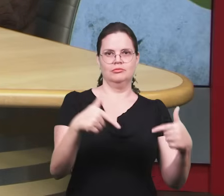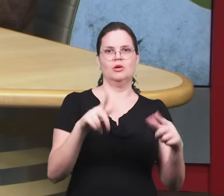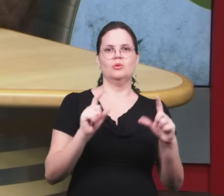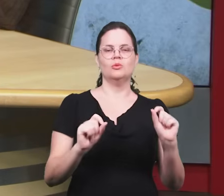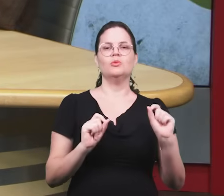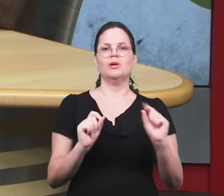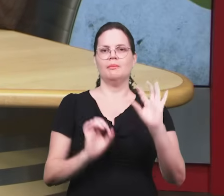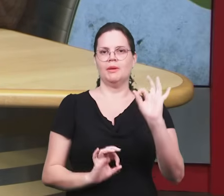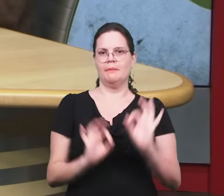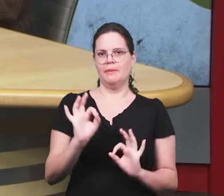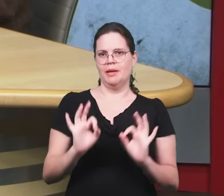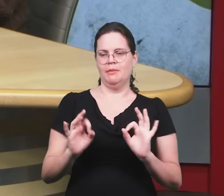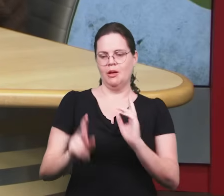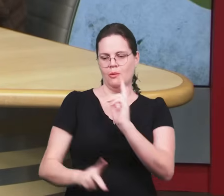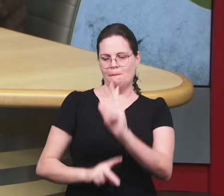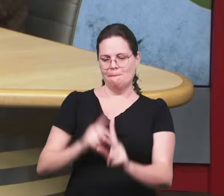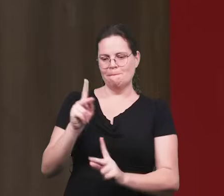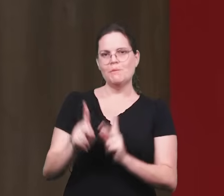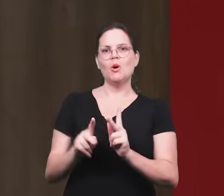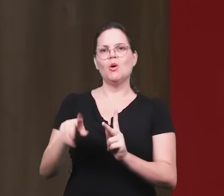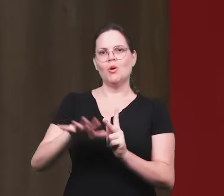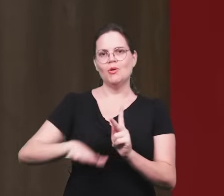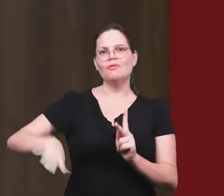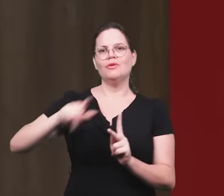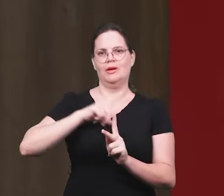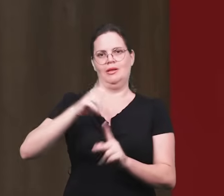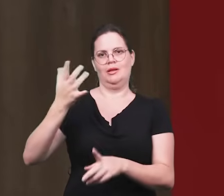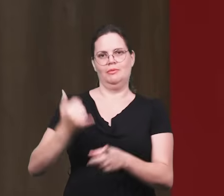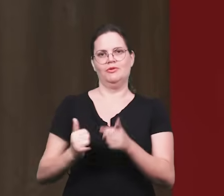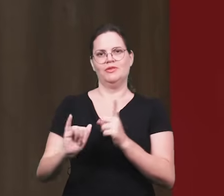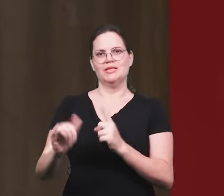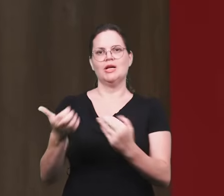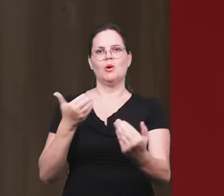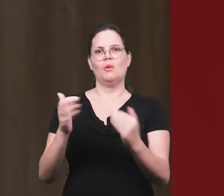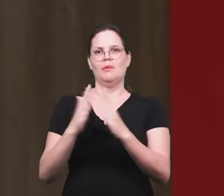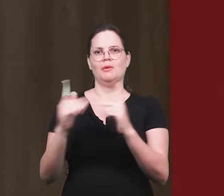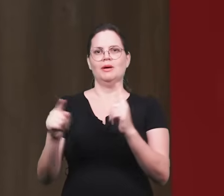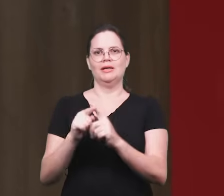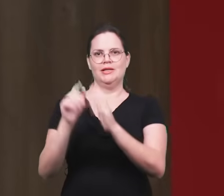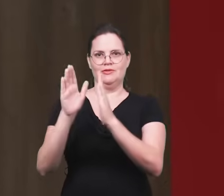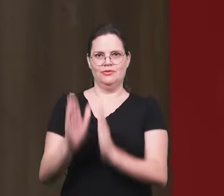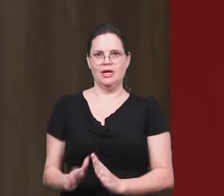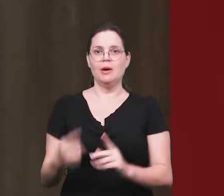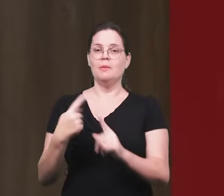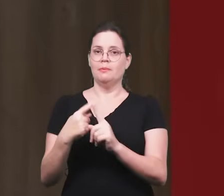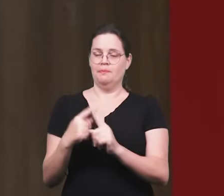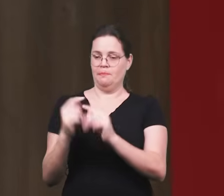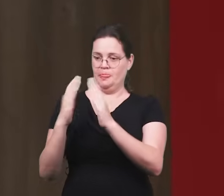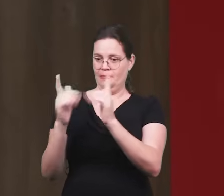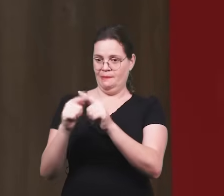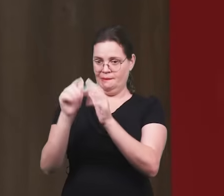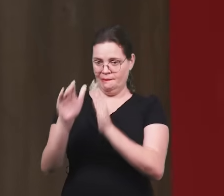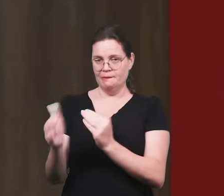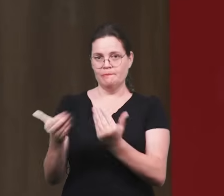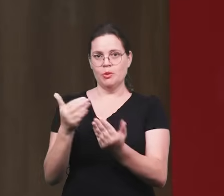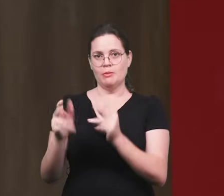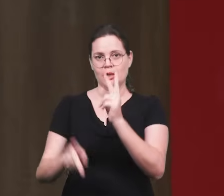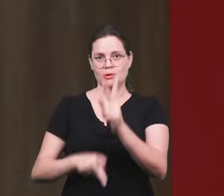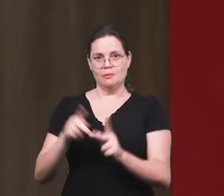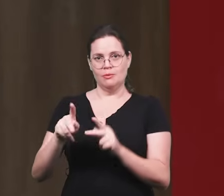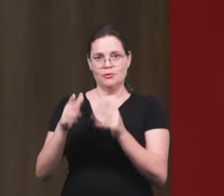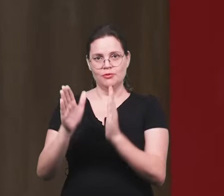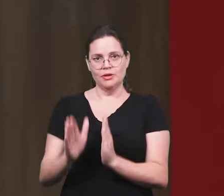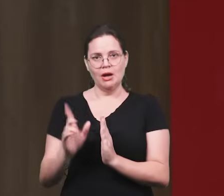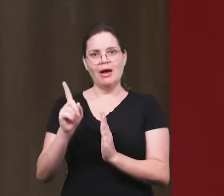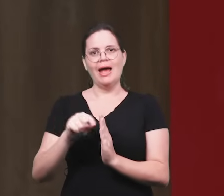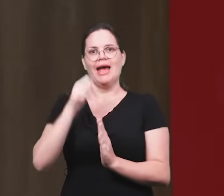igreja, né? Preparar uma igreja profética, uma igreja fiel para o noivo, para o arrebatamento. E aí, quando nós observamos a história